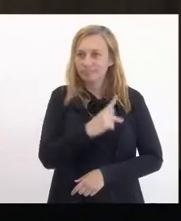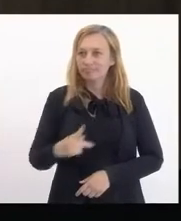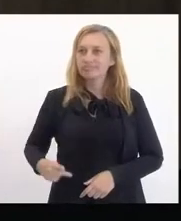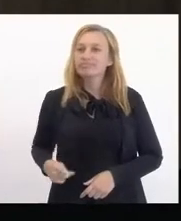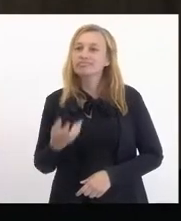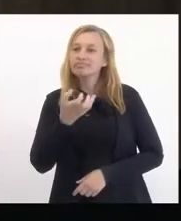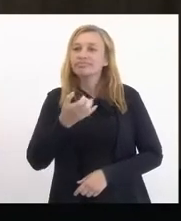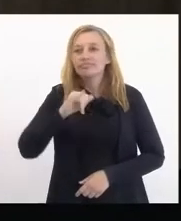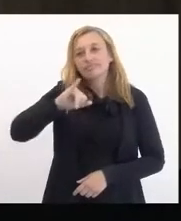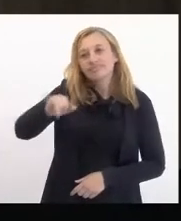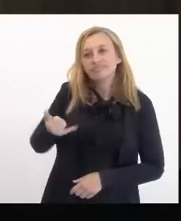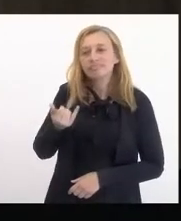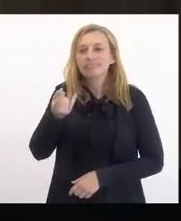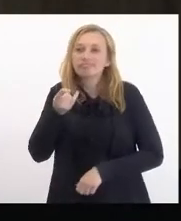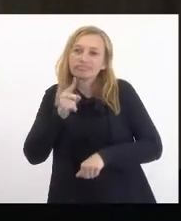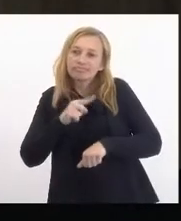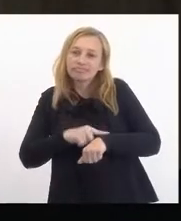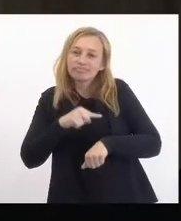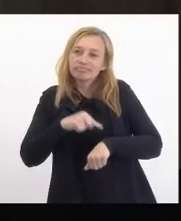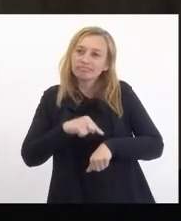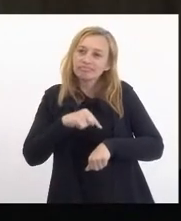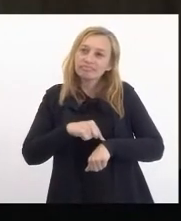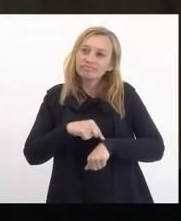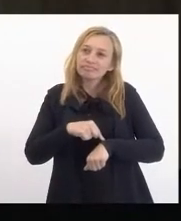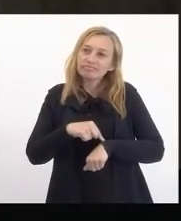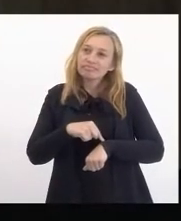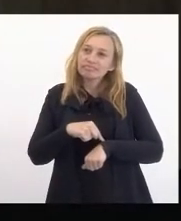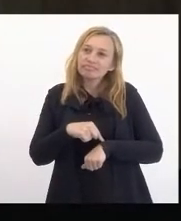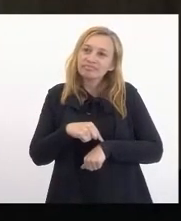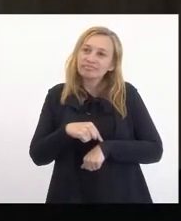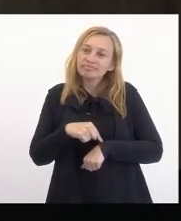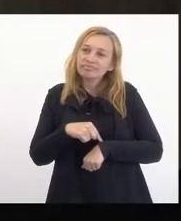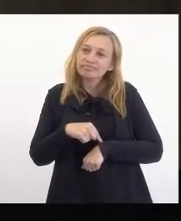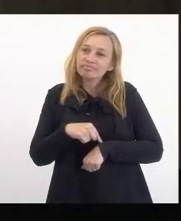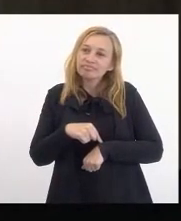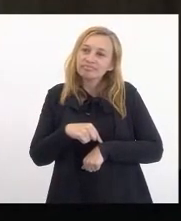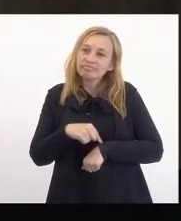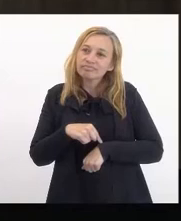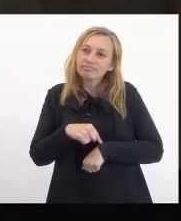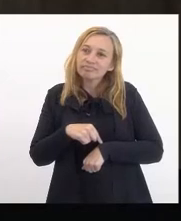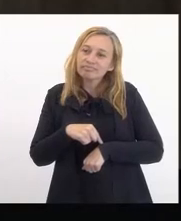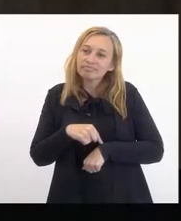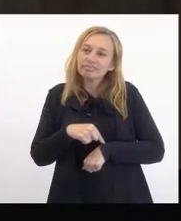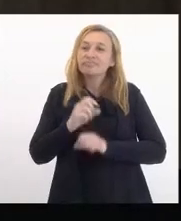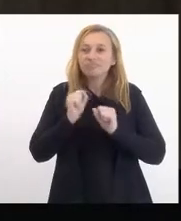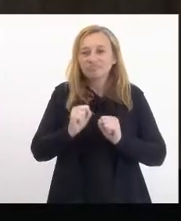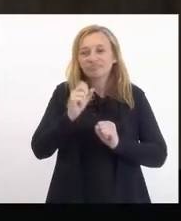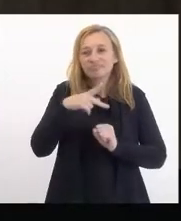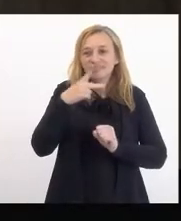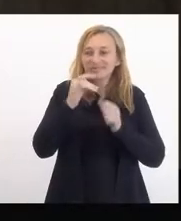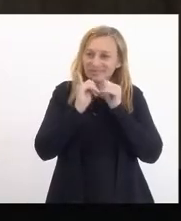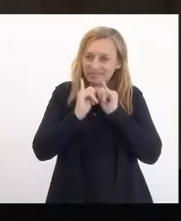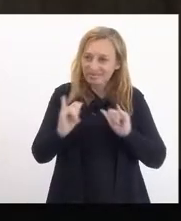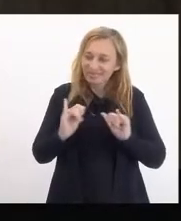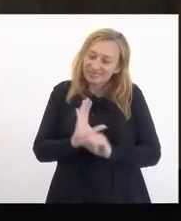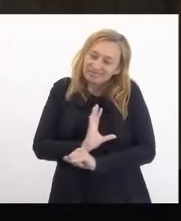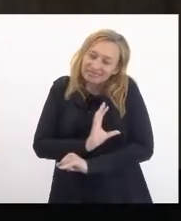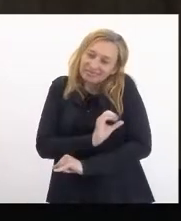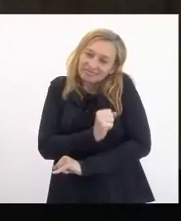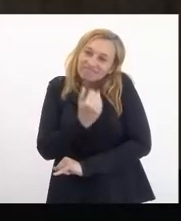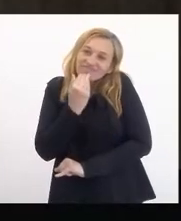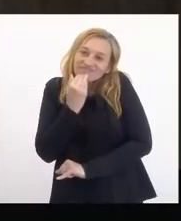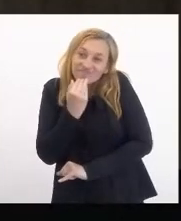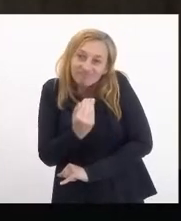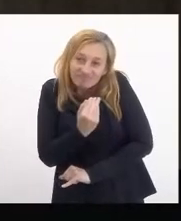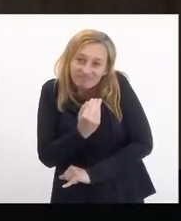eu queria aproveitar esse momento para fazer uma... Posso dizer que uma declaração de amor e um pedido